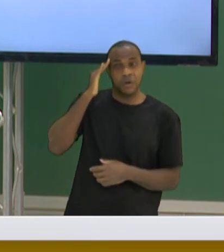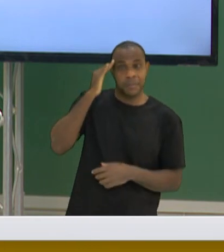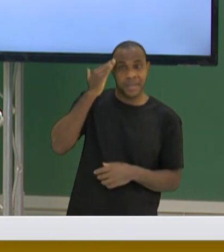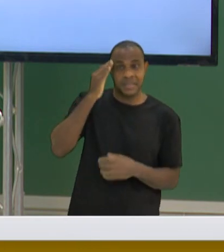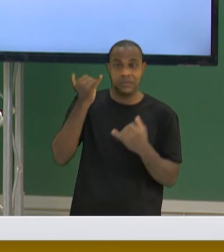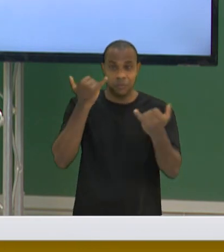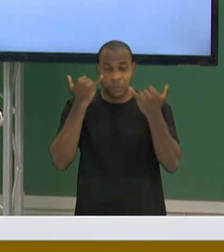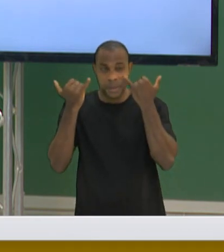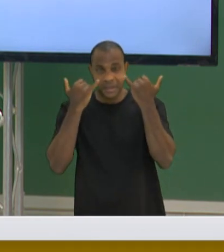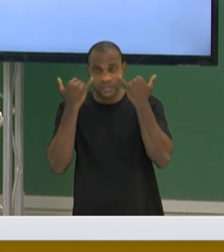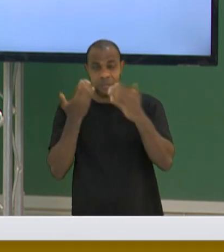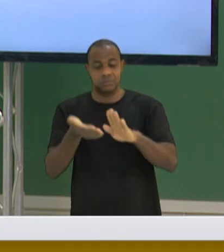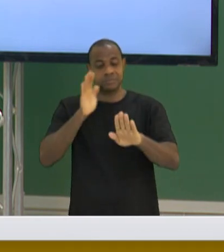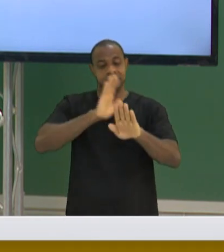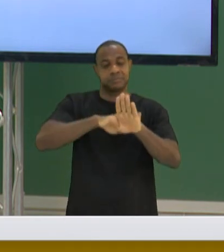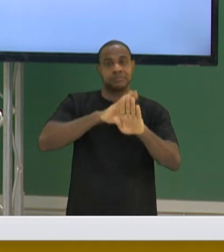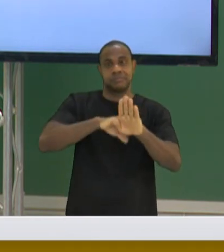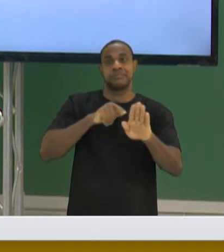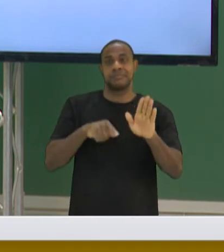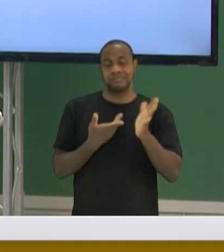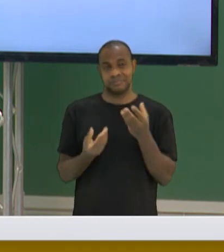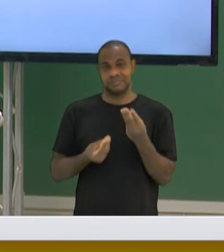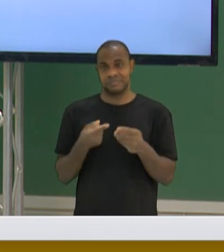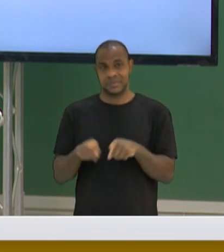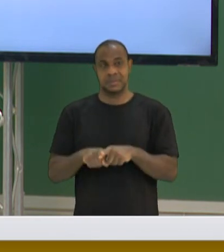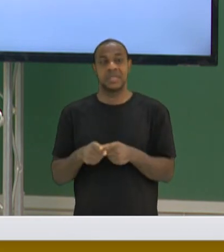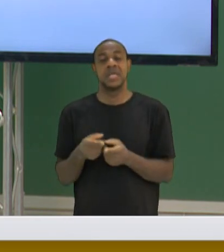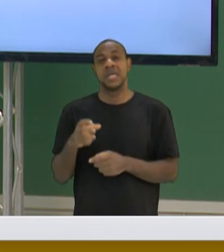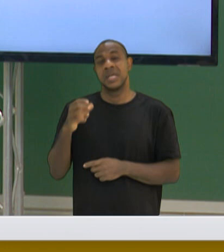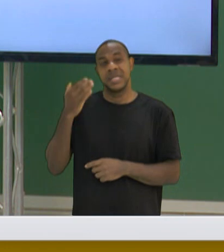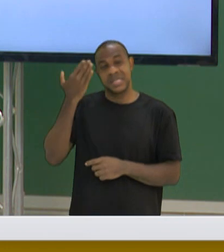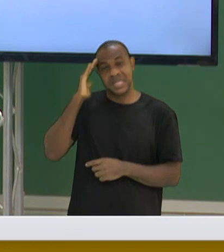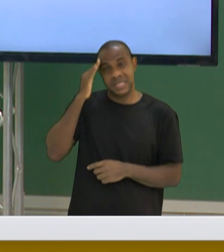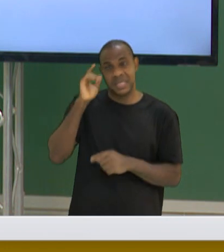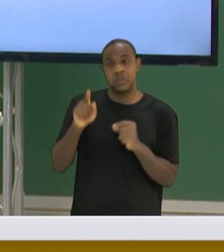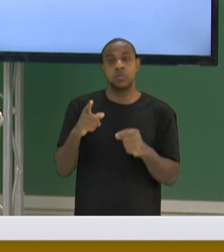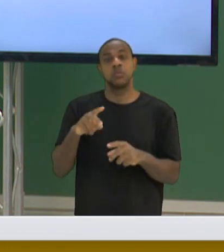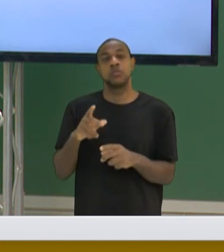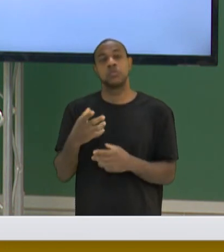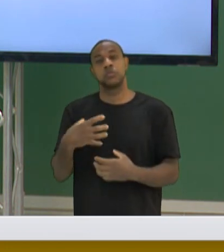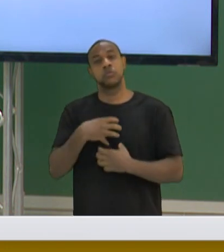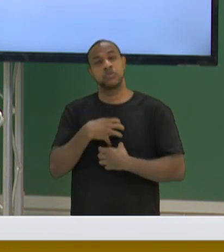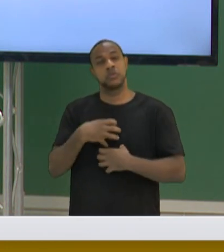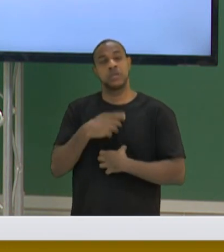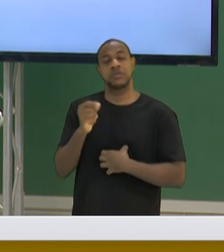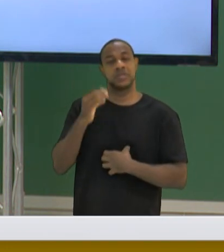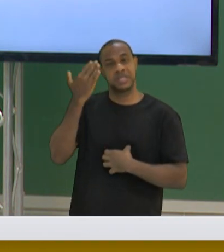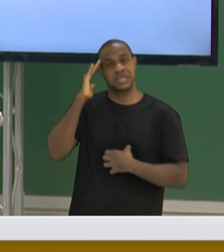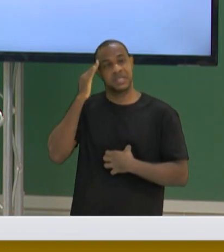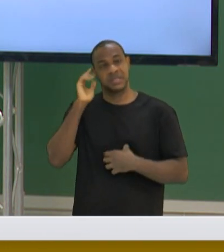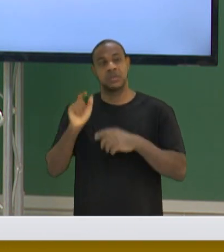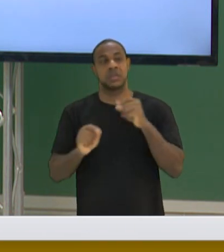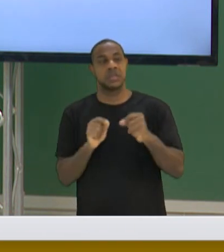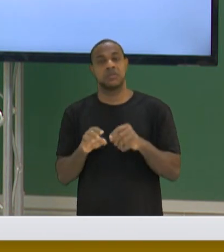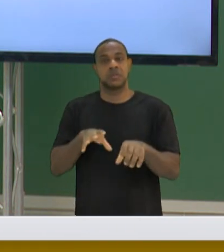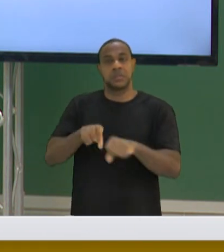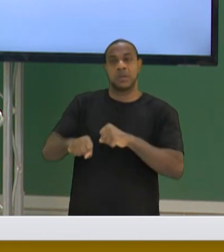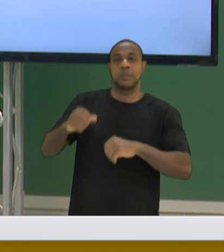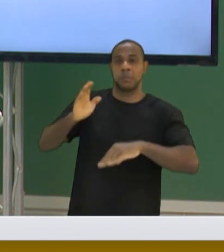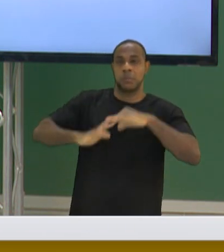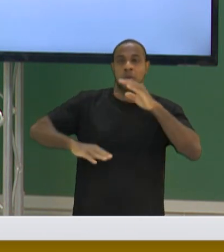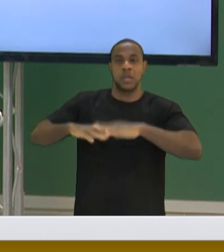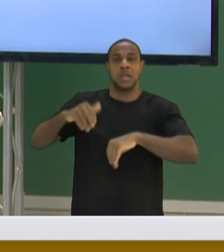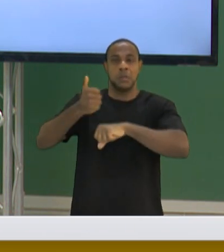implícitas que estão no texto e compreender os novos modos de entretenimento e de formação